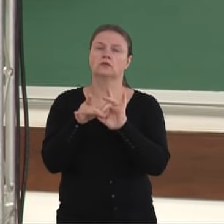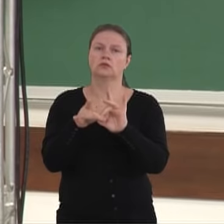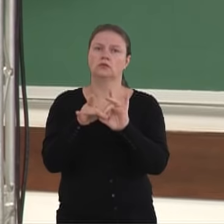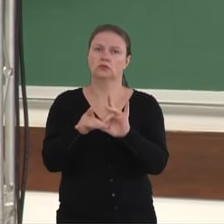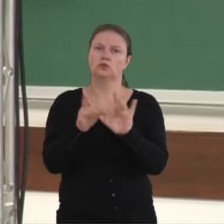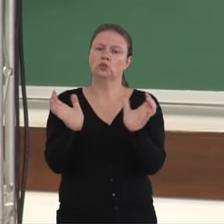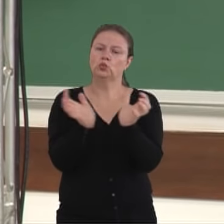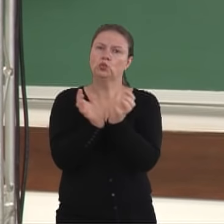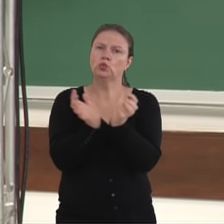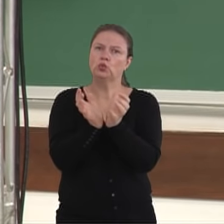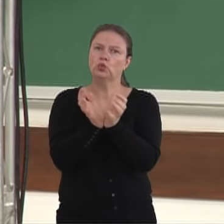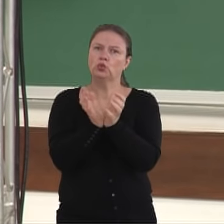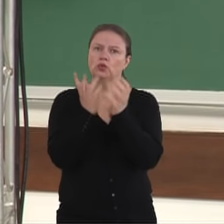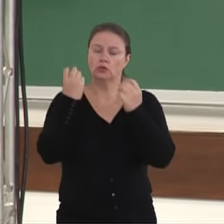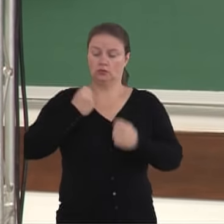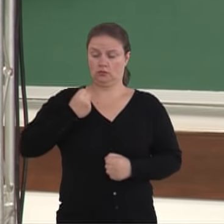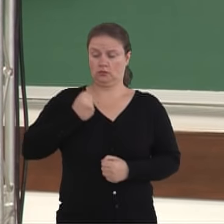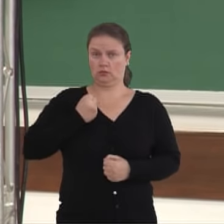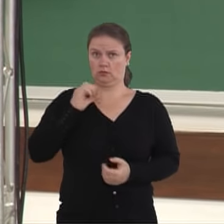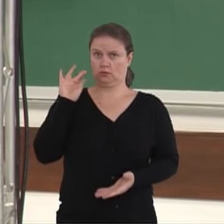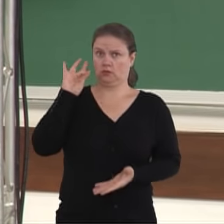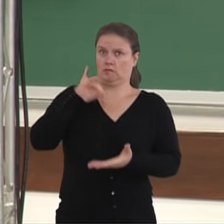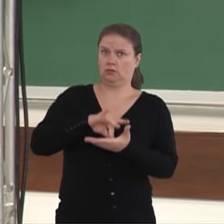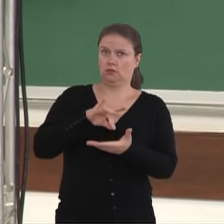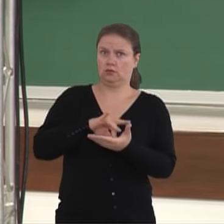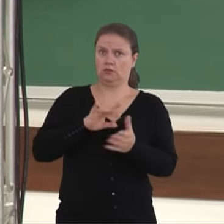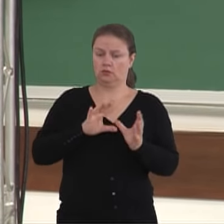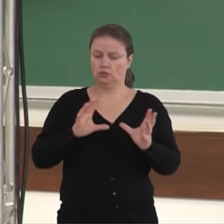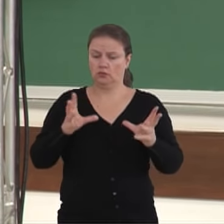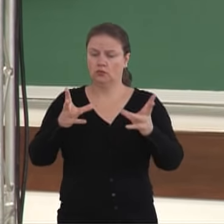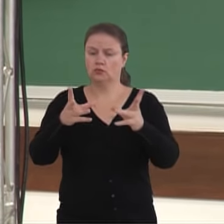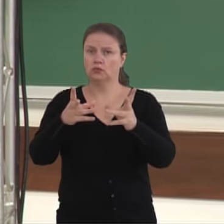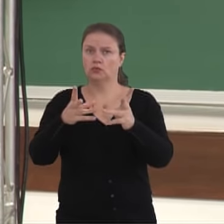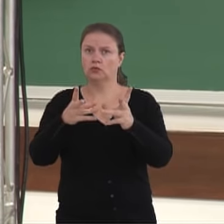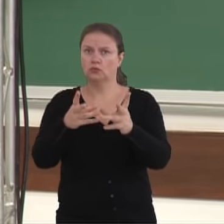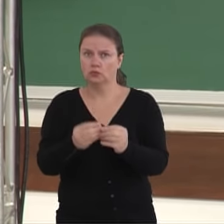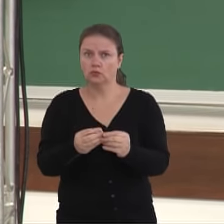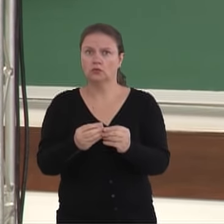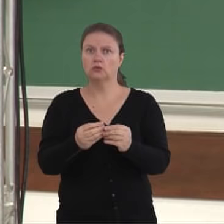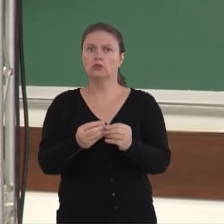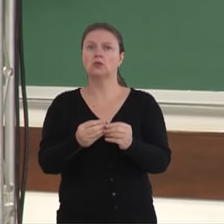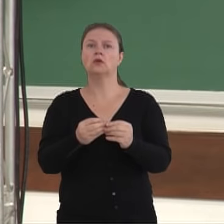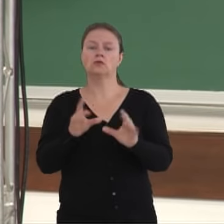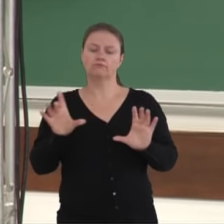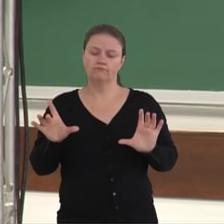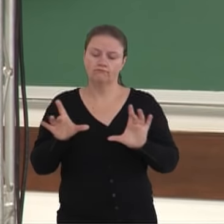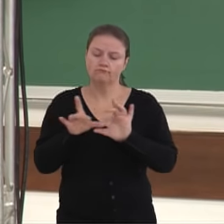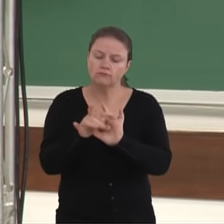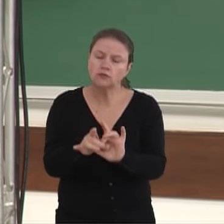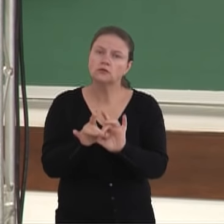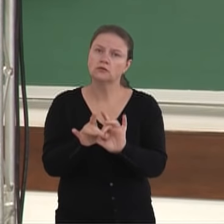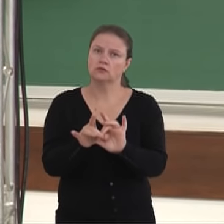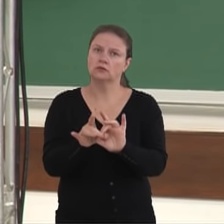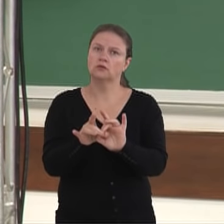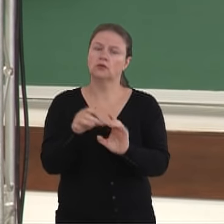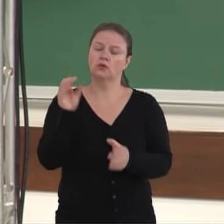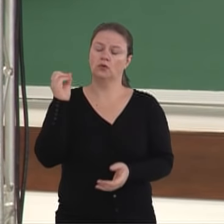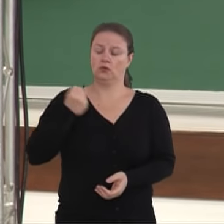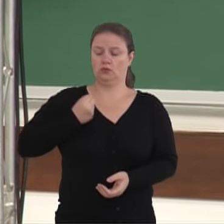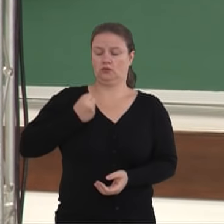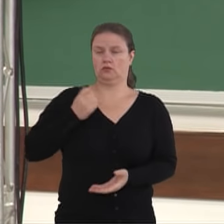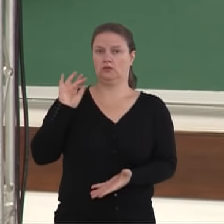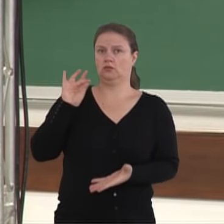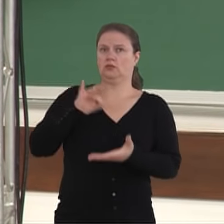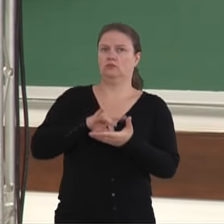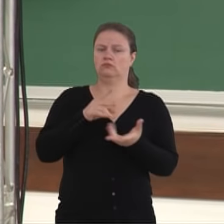dos números reais, pois todos os elementos de cada um deles pertencem aos números reais. Observe